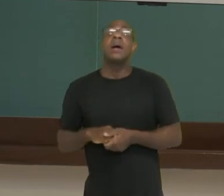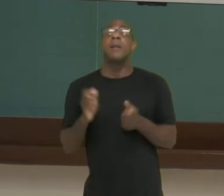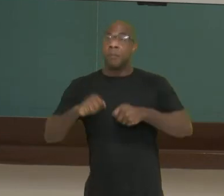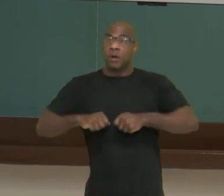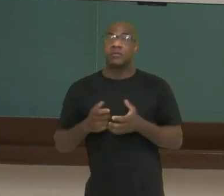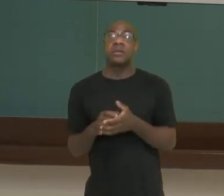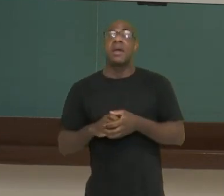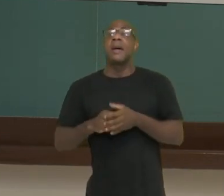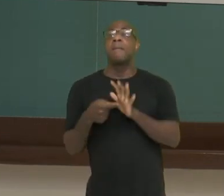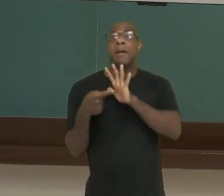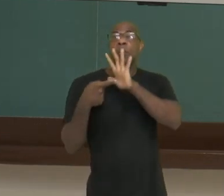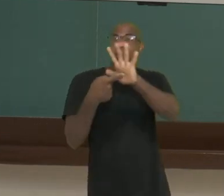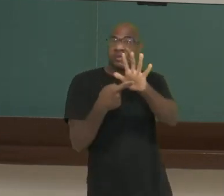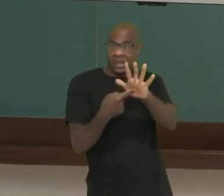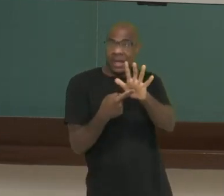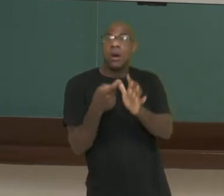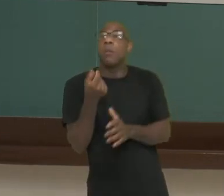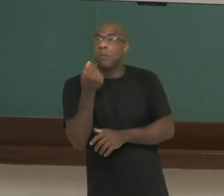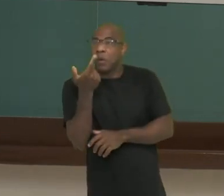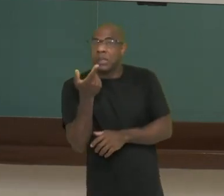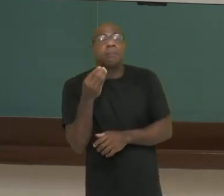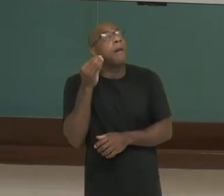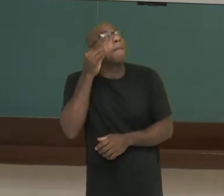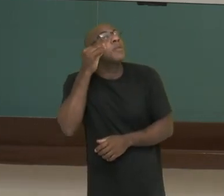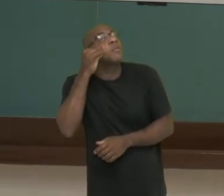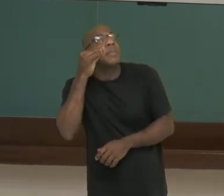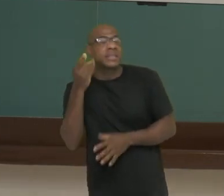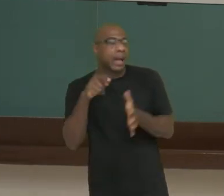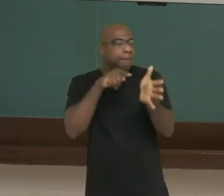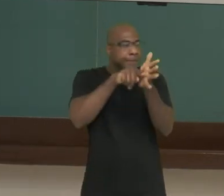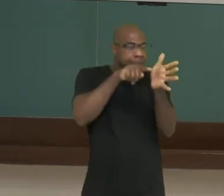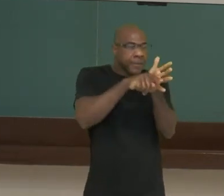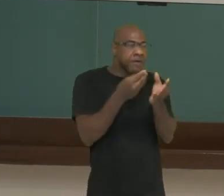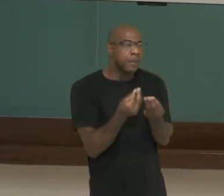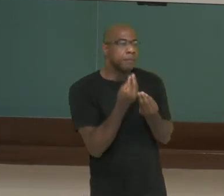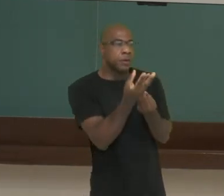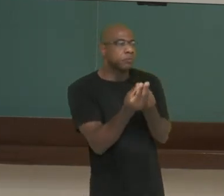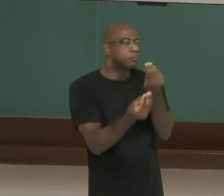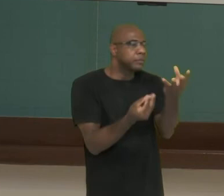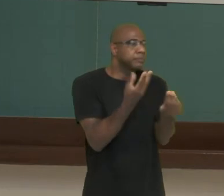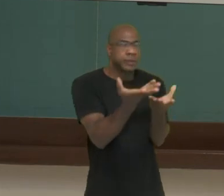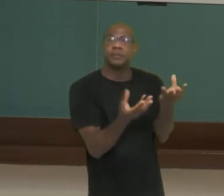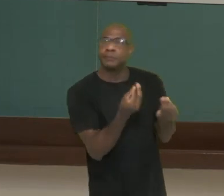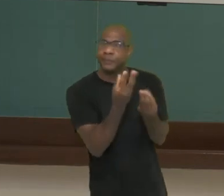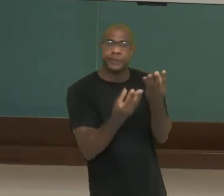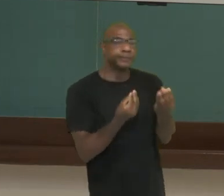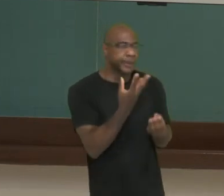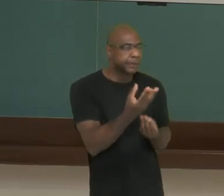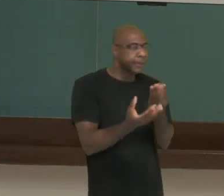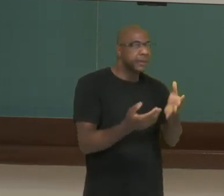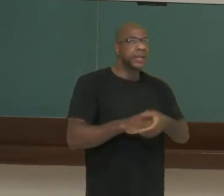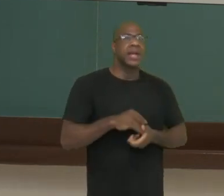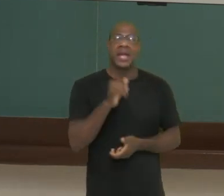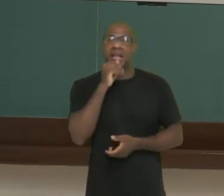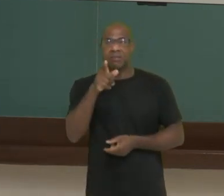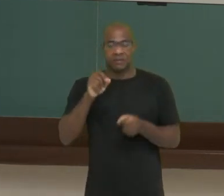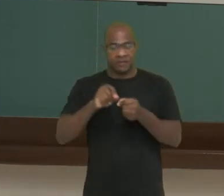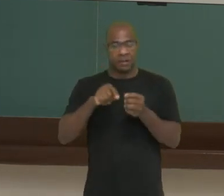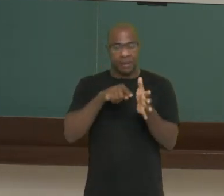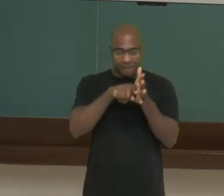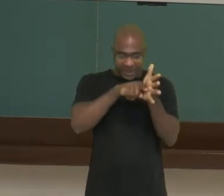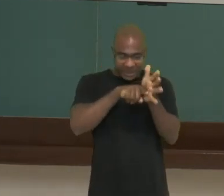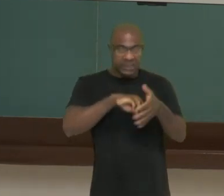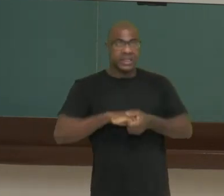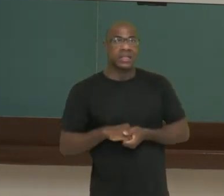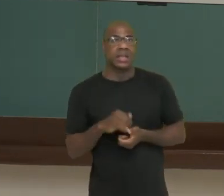seja representativa para ela poder fazer a pesquisa, representativa da população. Por exemplo, quando se faz uma pesquisa, por